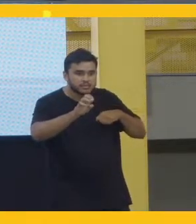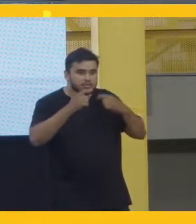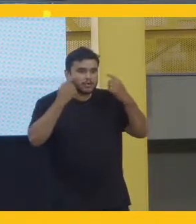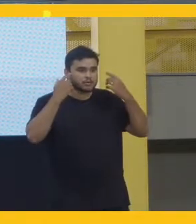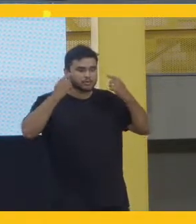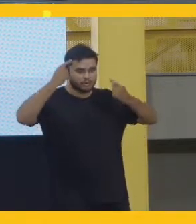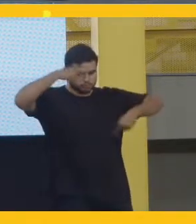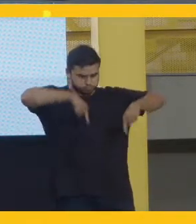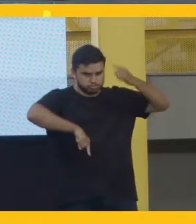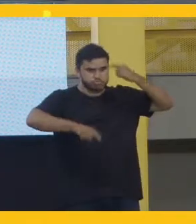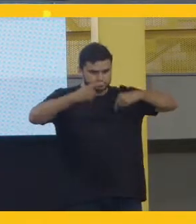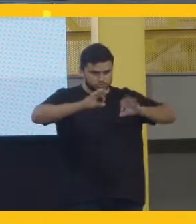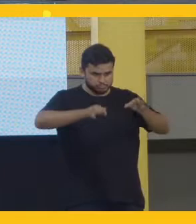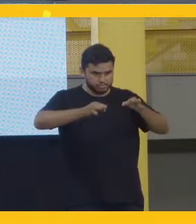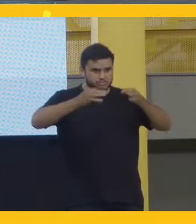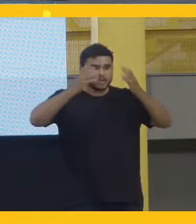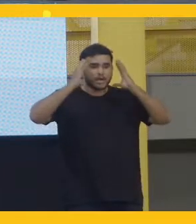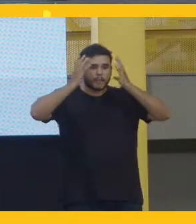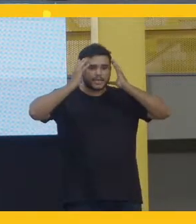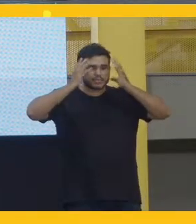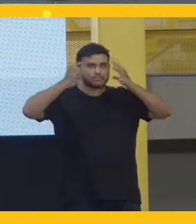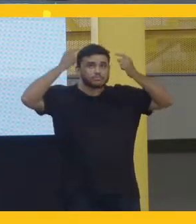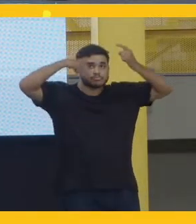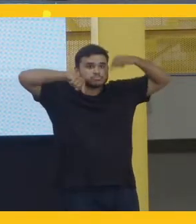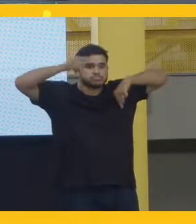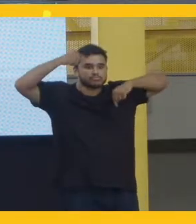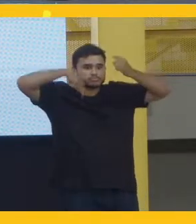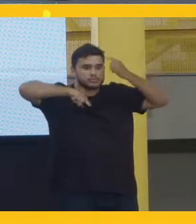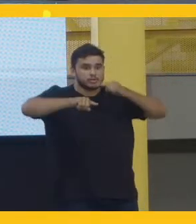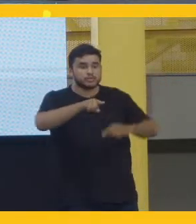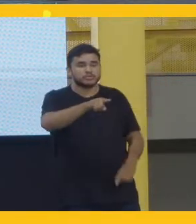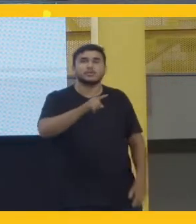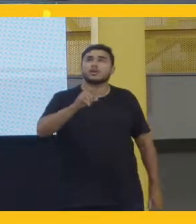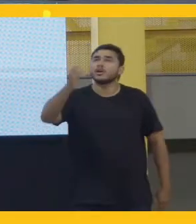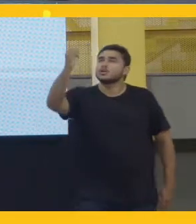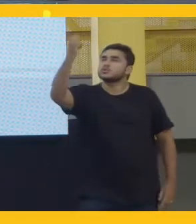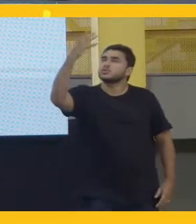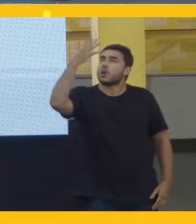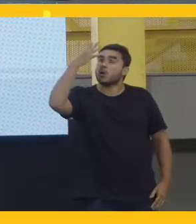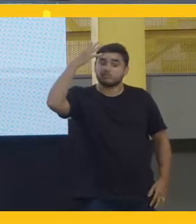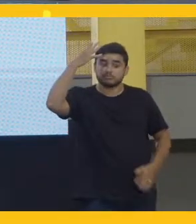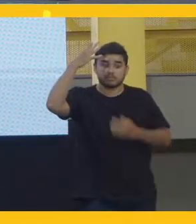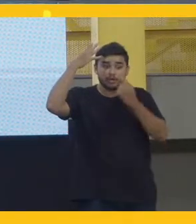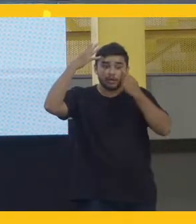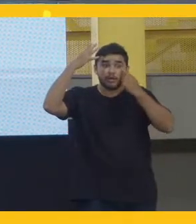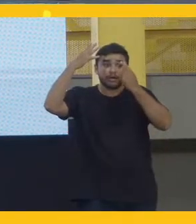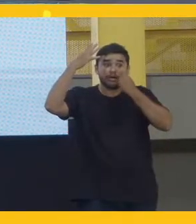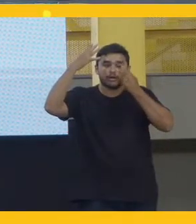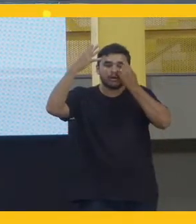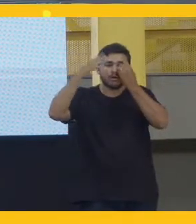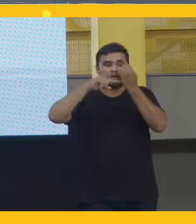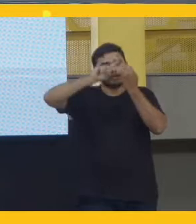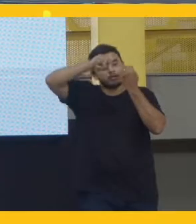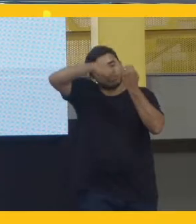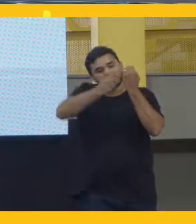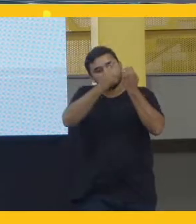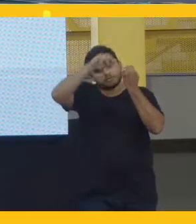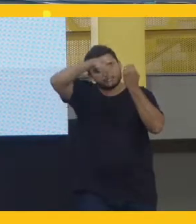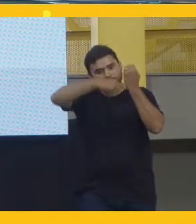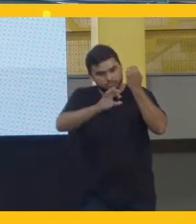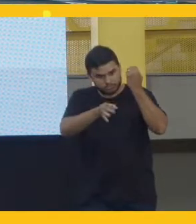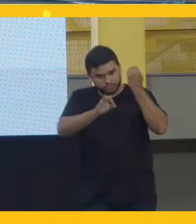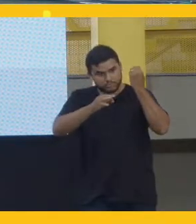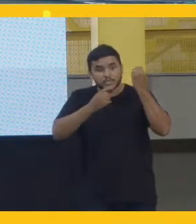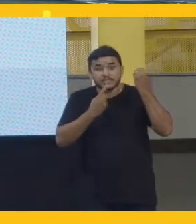lugar, você deve lembrar que existe sangue passando pelas pálpebras. Então, se você fechar os olhos num